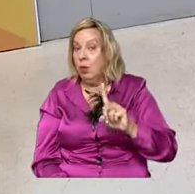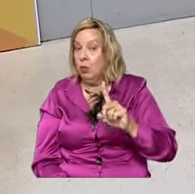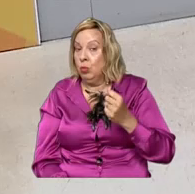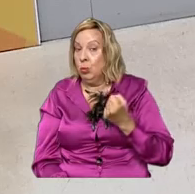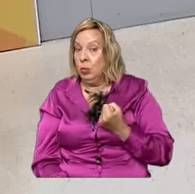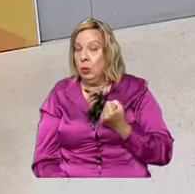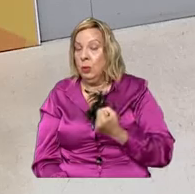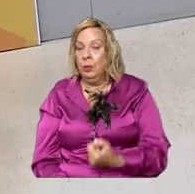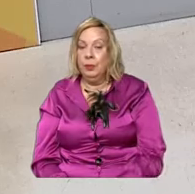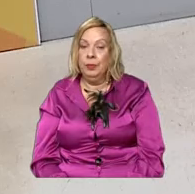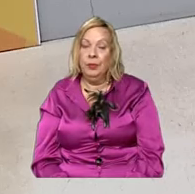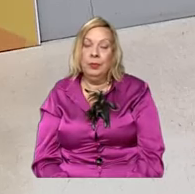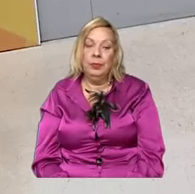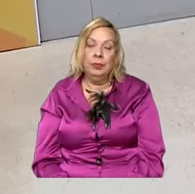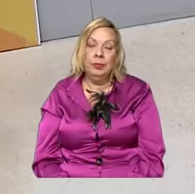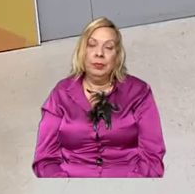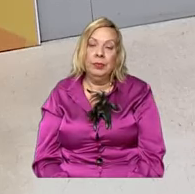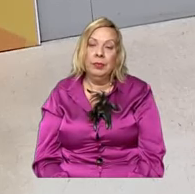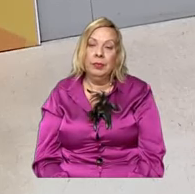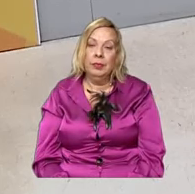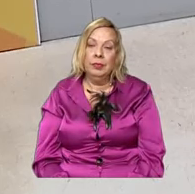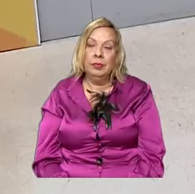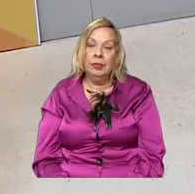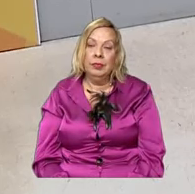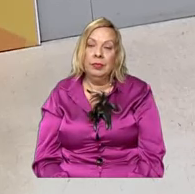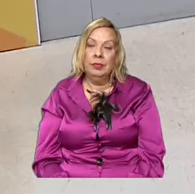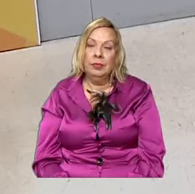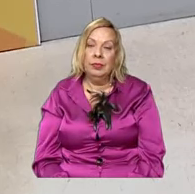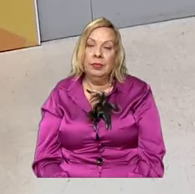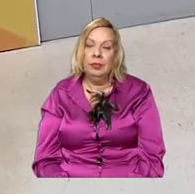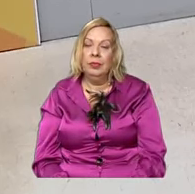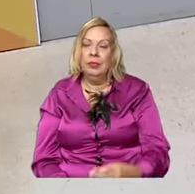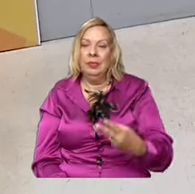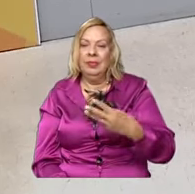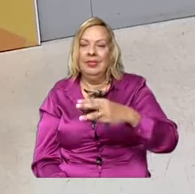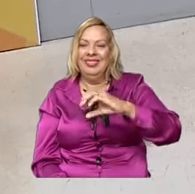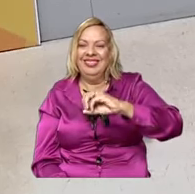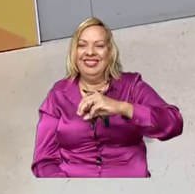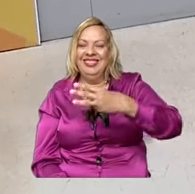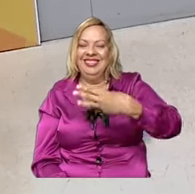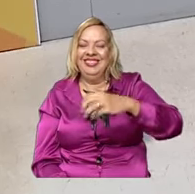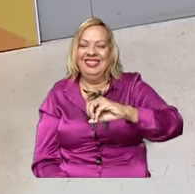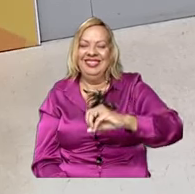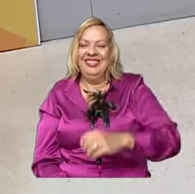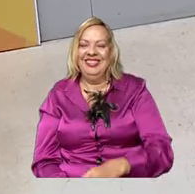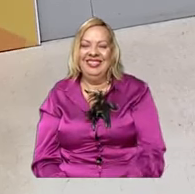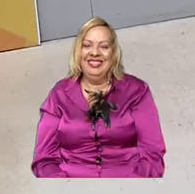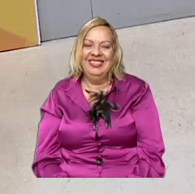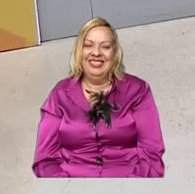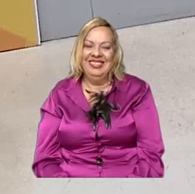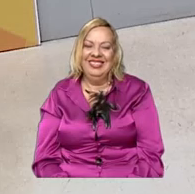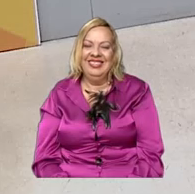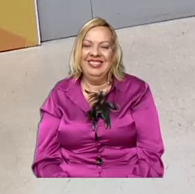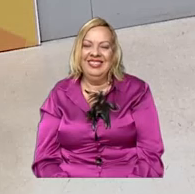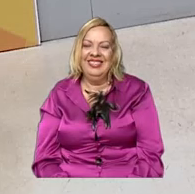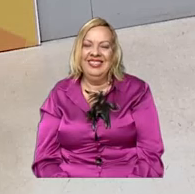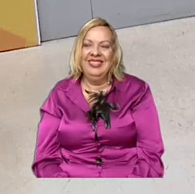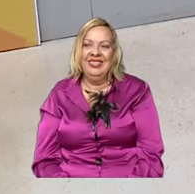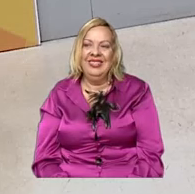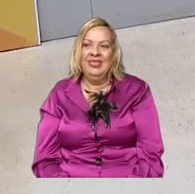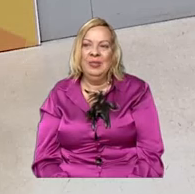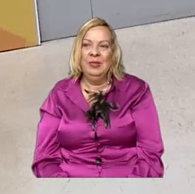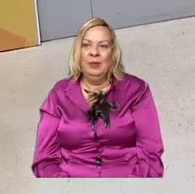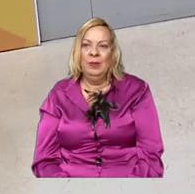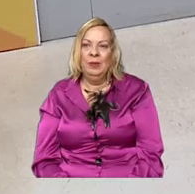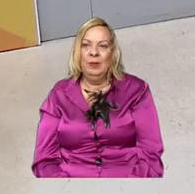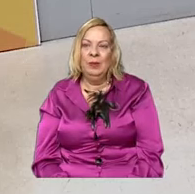bolinha. A Valesca já puxou mais uma bolinha e eu anuncio o número 30. Número 30. 30 também